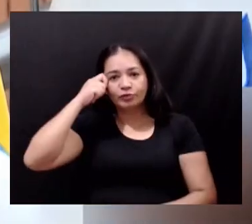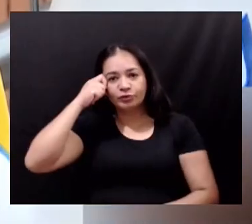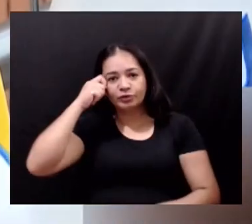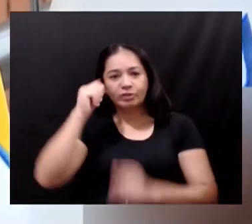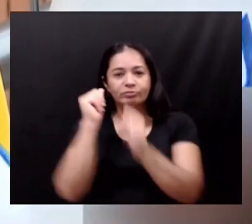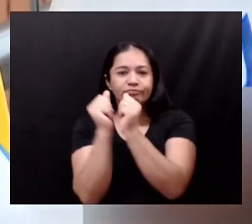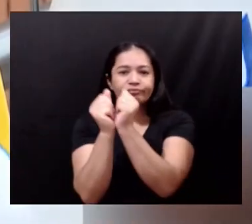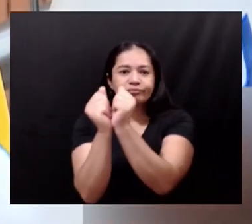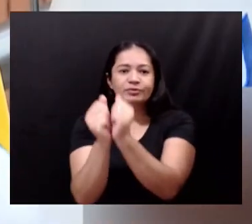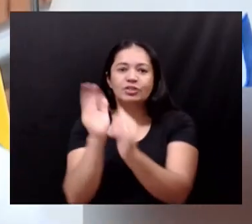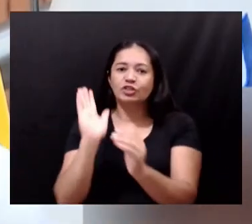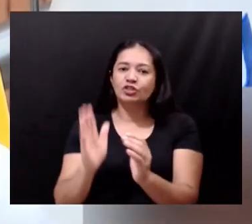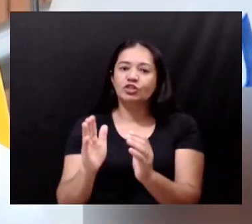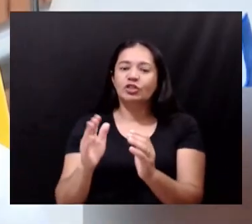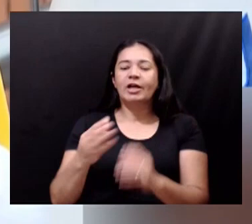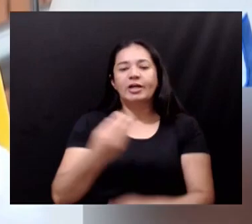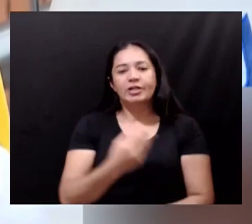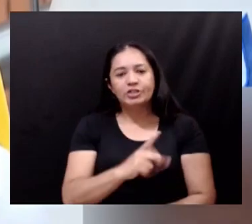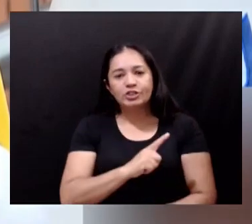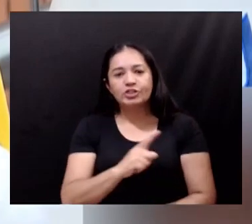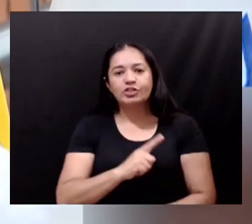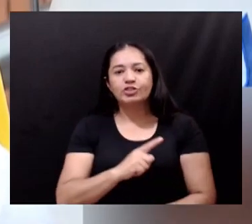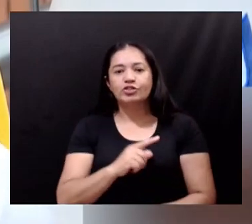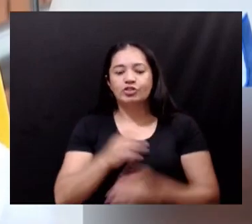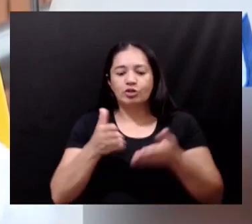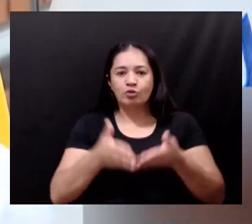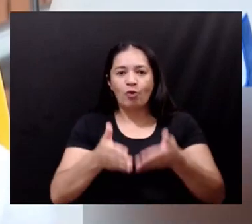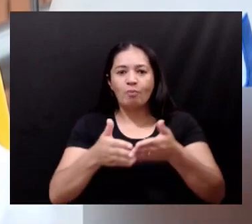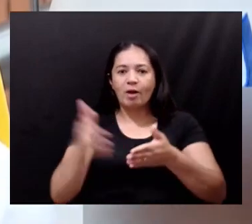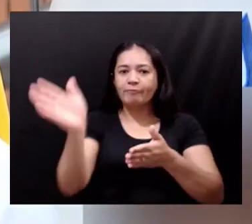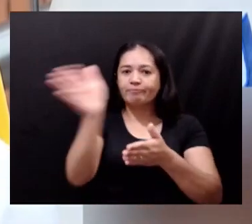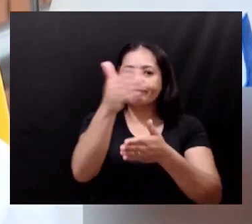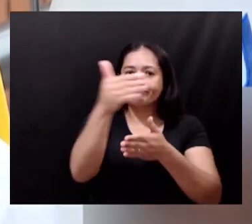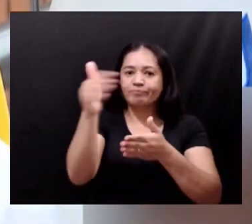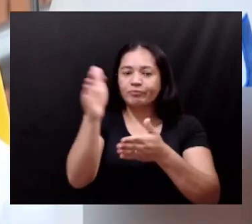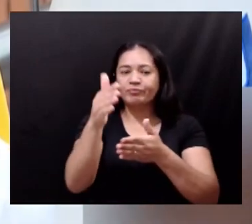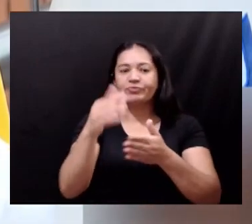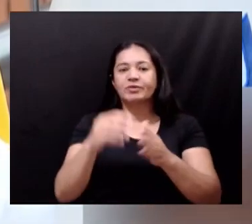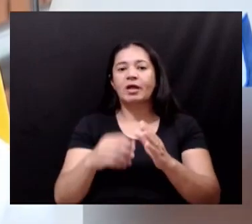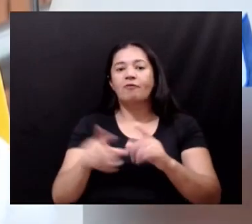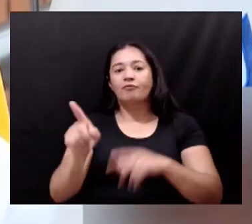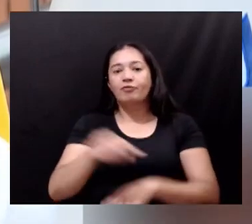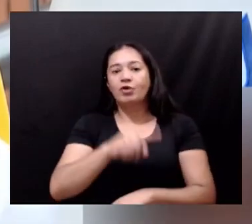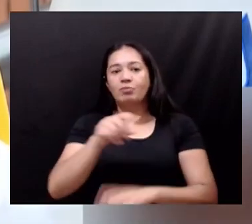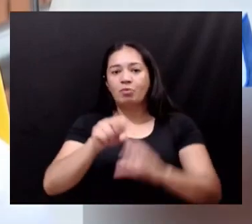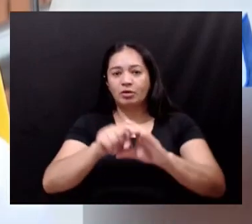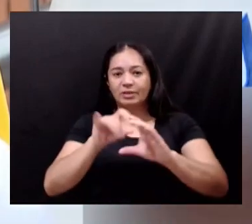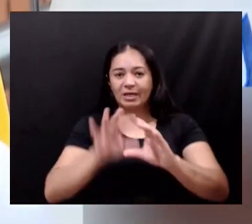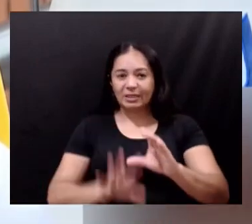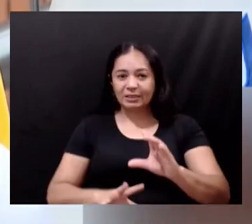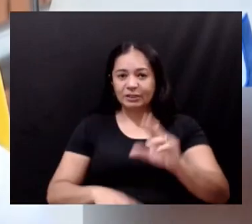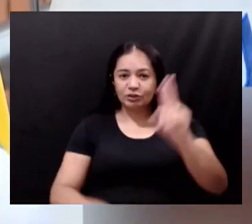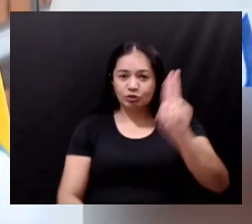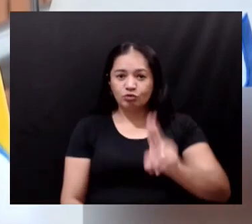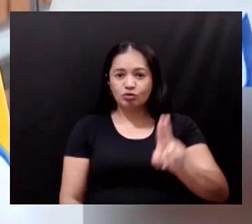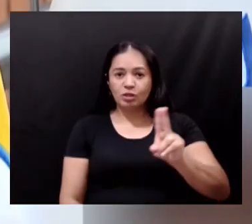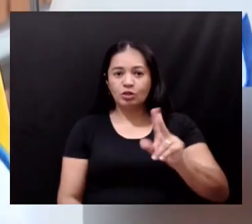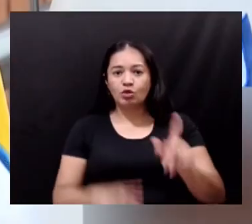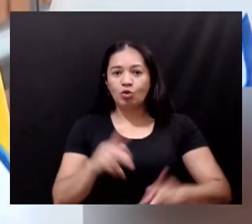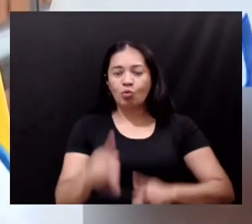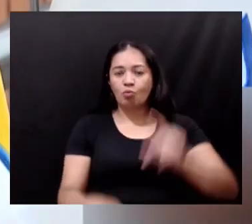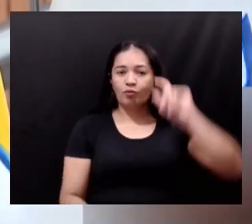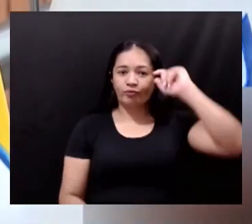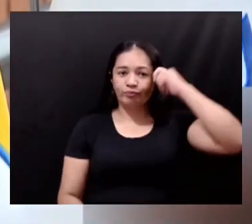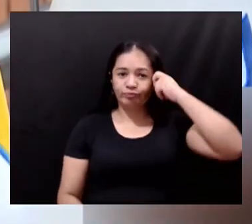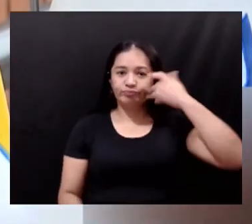dos portugueses, foi proibida justamente pela característica, né, da utilização da população negra. E então a gente